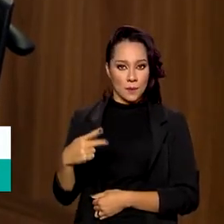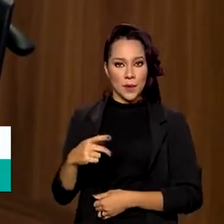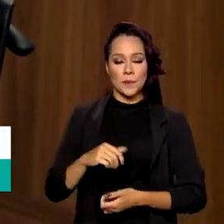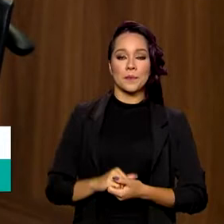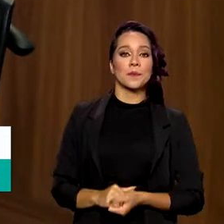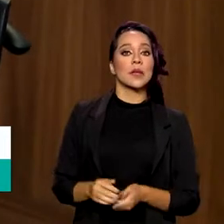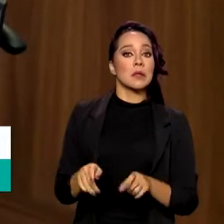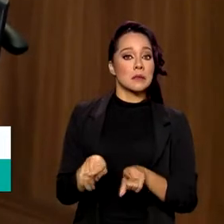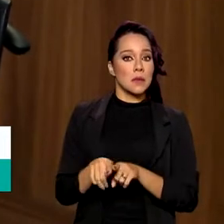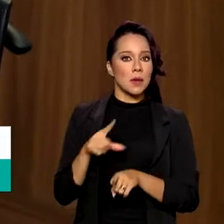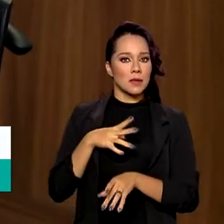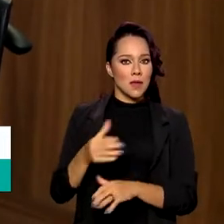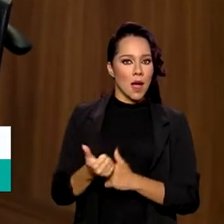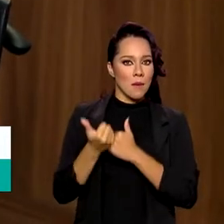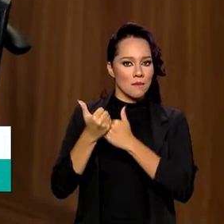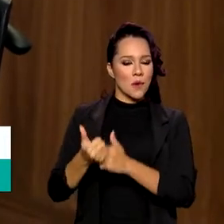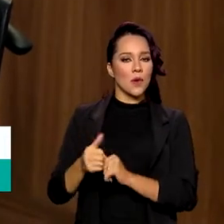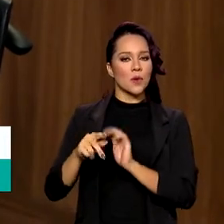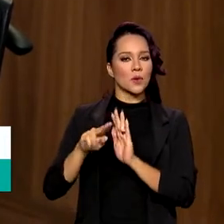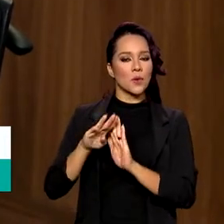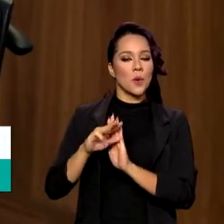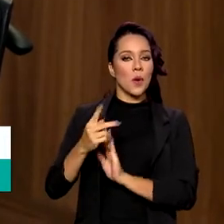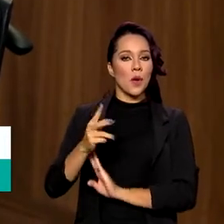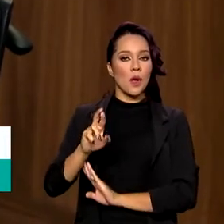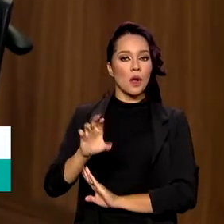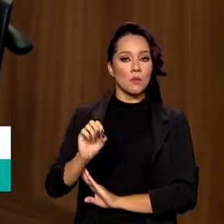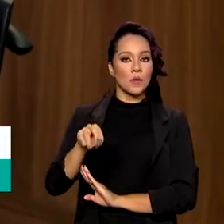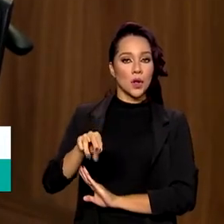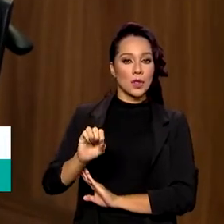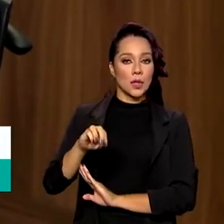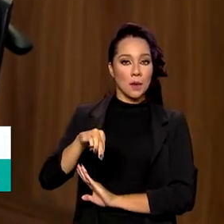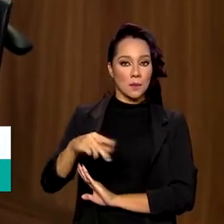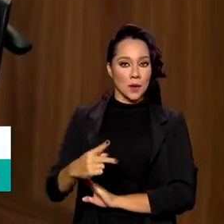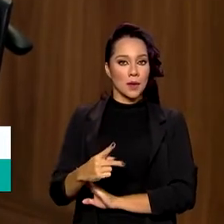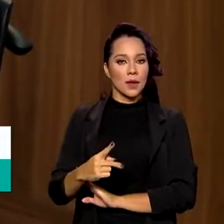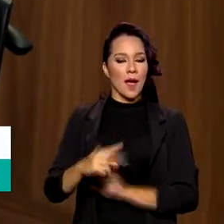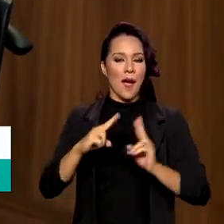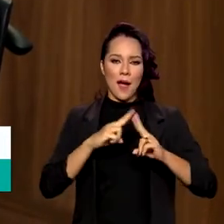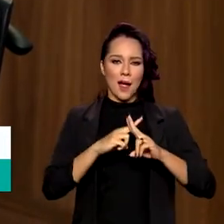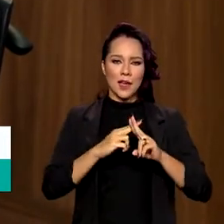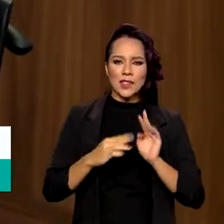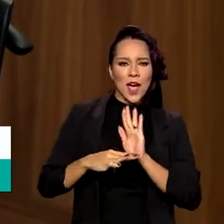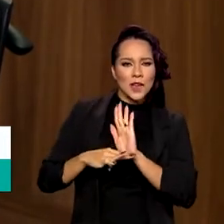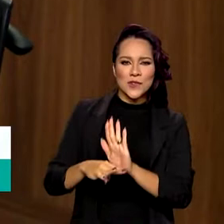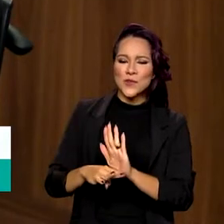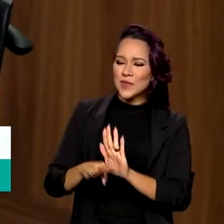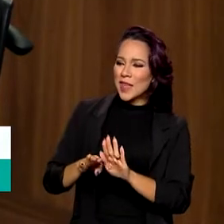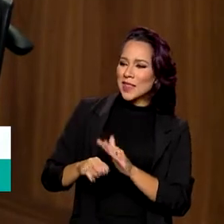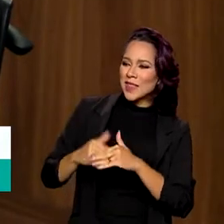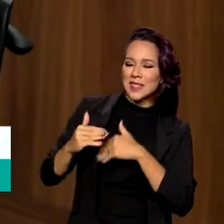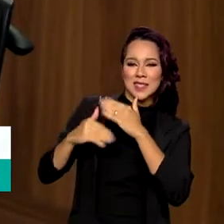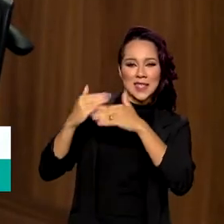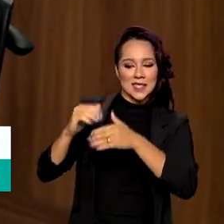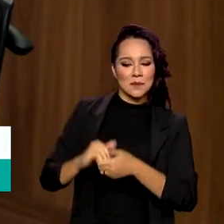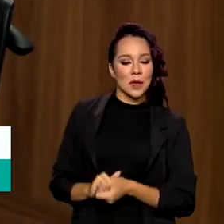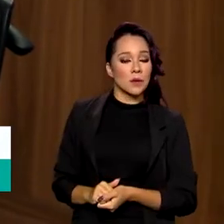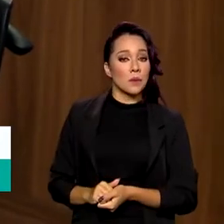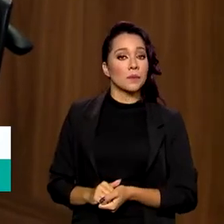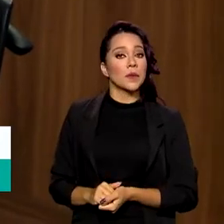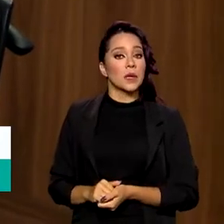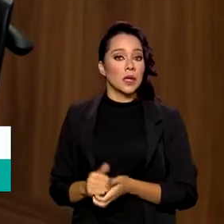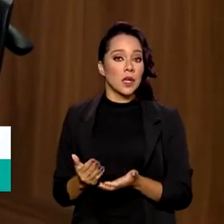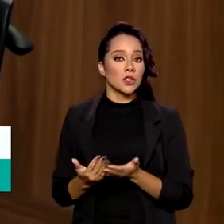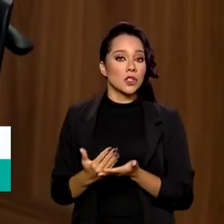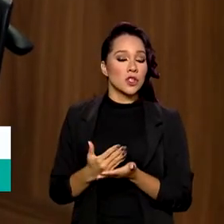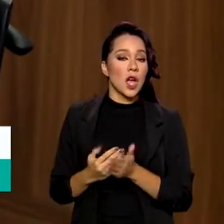também apoio do pronamp então a caixa ela é a rampa nesse crescimento Então ela ajuda com o ticket